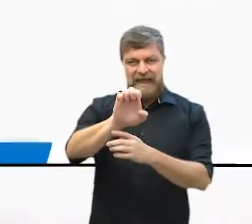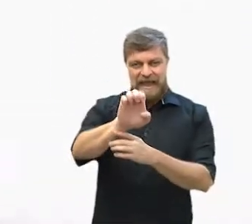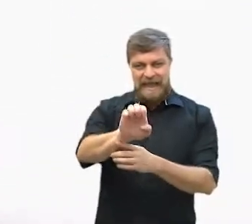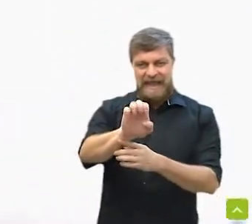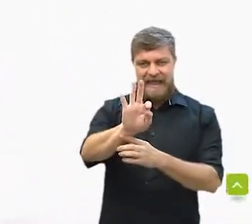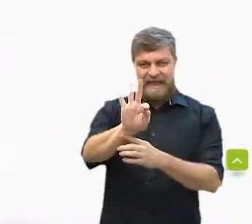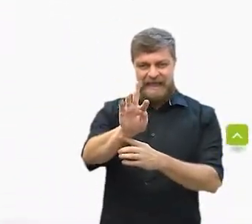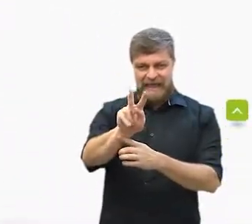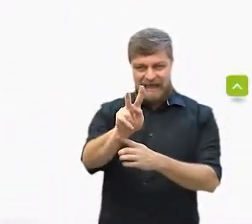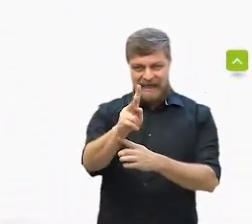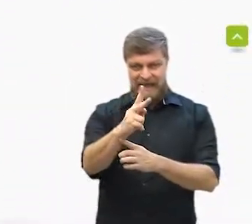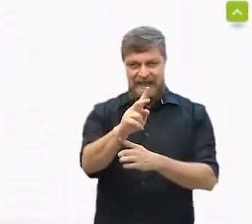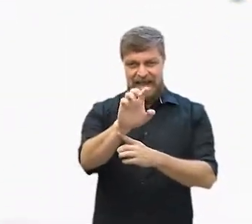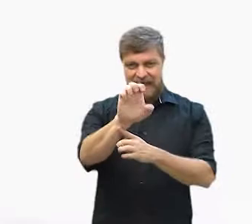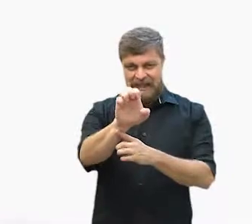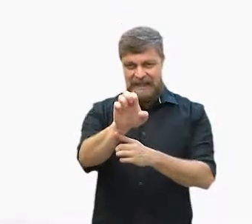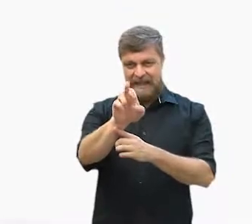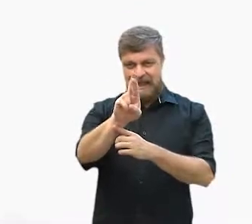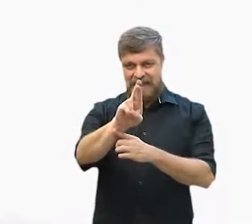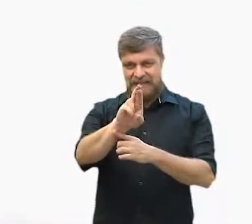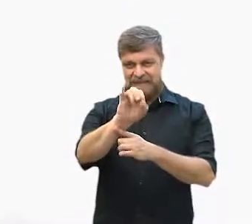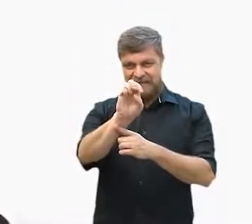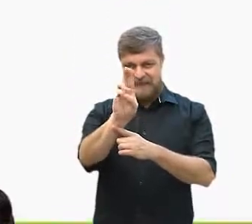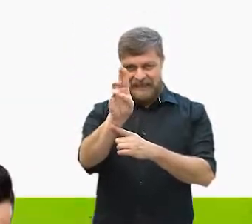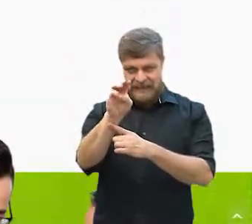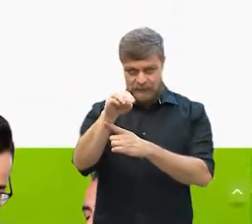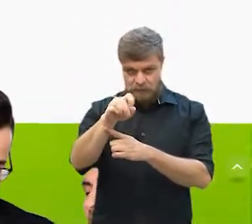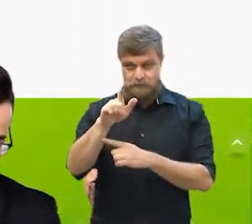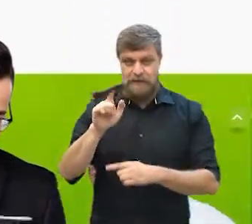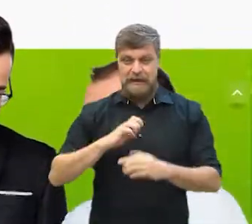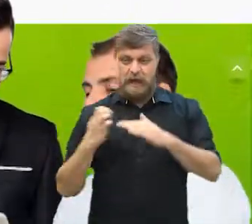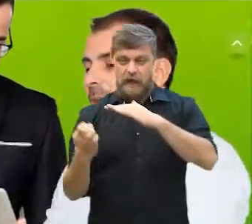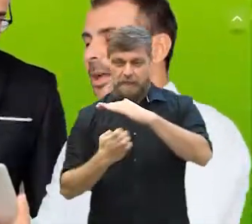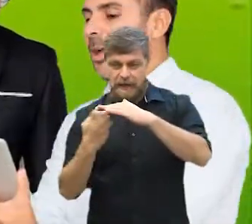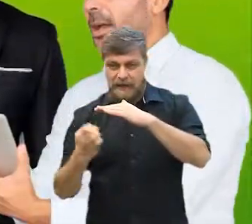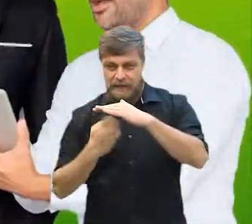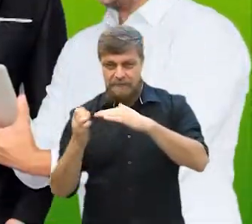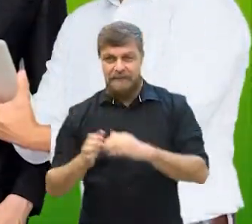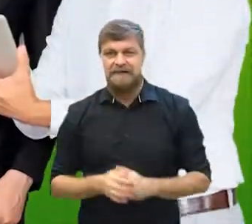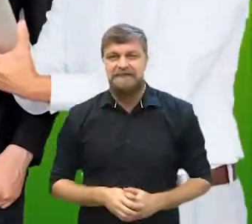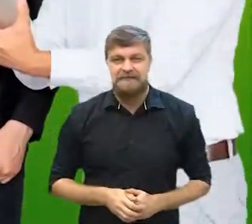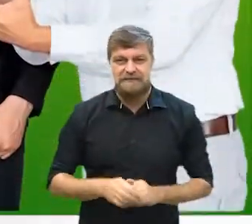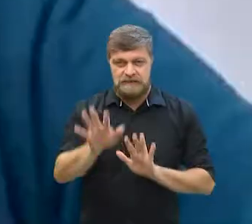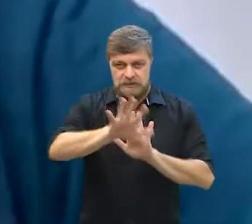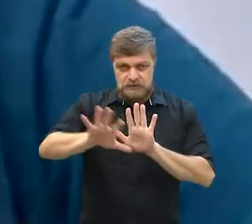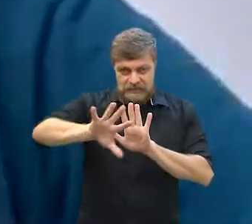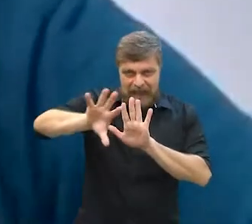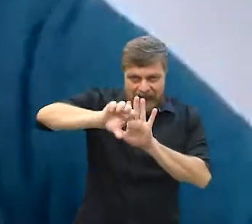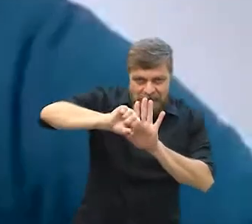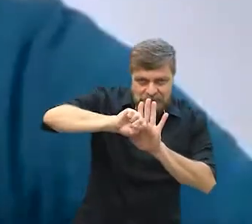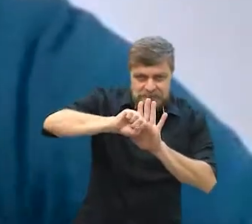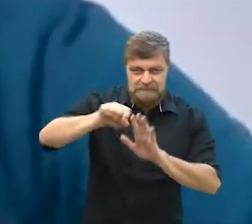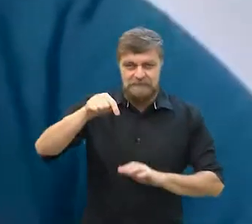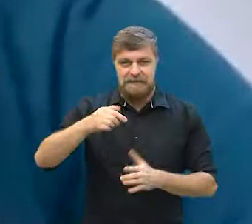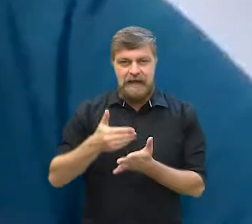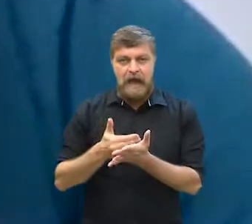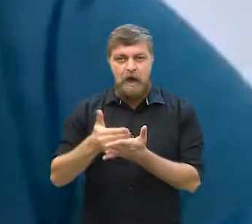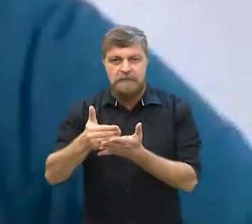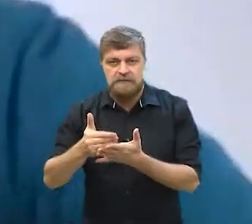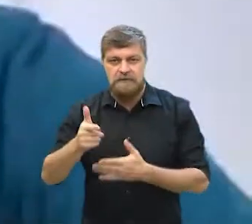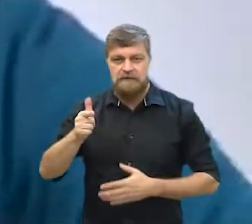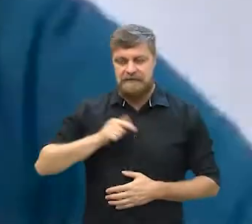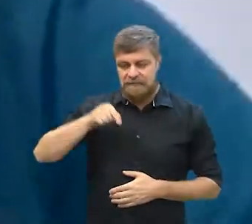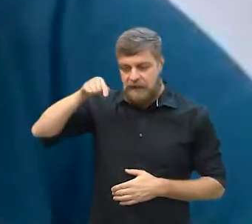Ethereum Tech, ela é uma startup de computação em nuvem, né? Uma startup de cloud, e ela nasceu a partir da